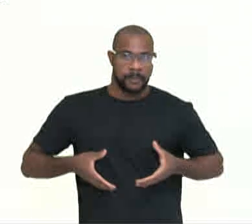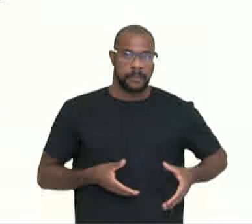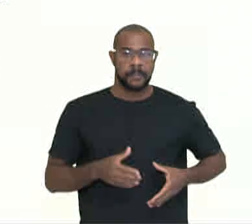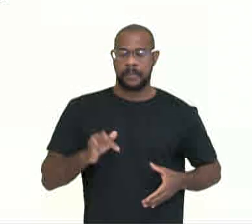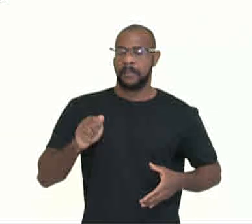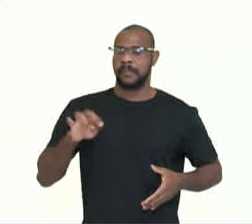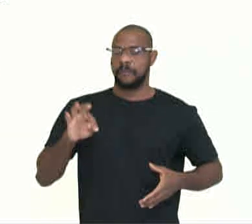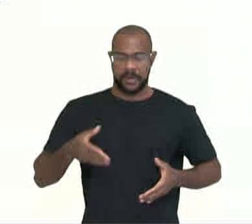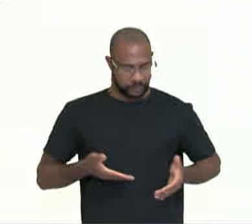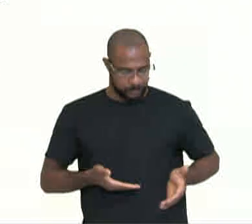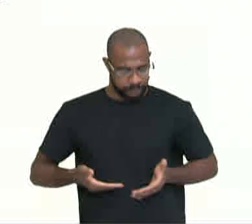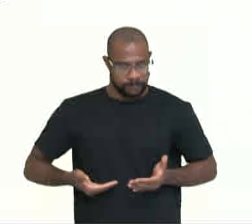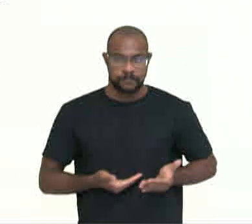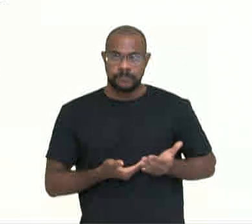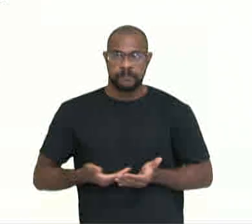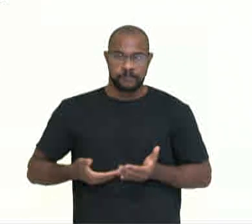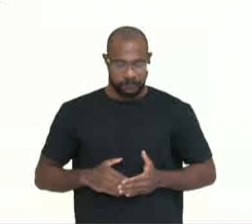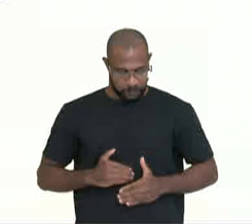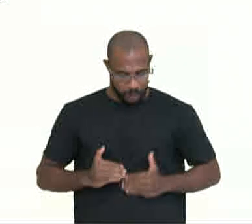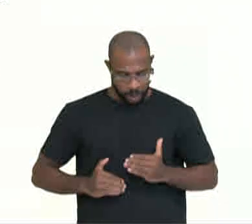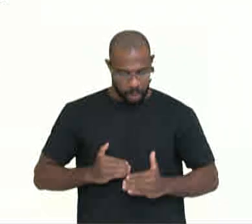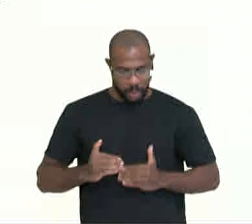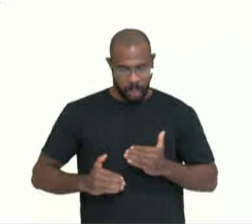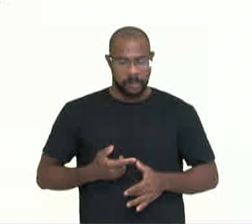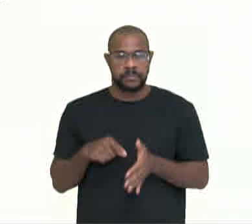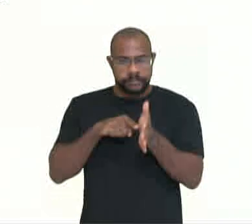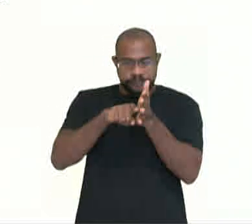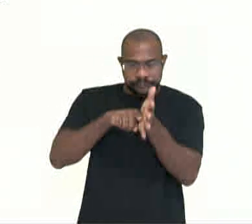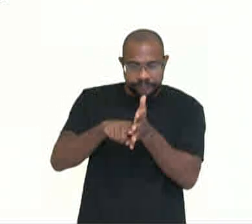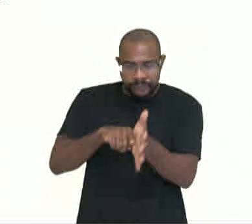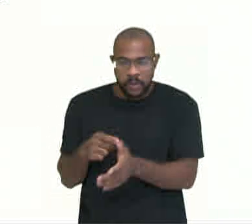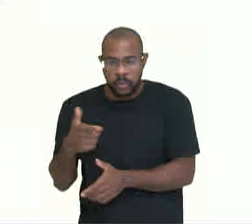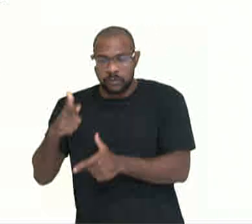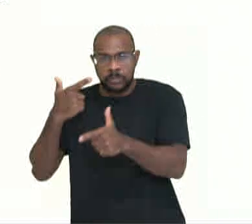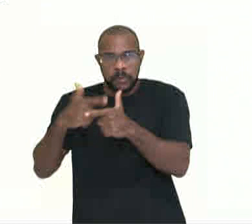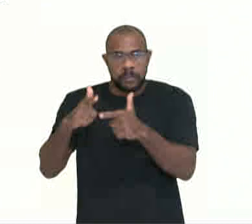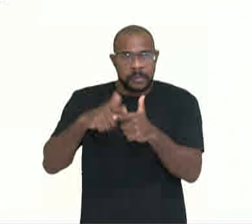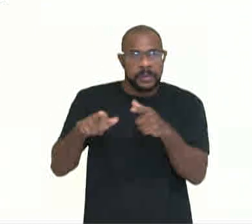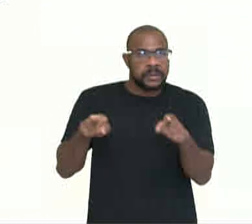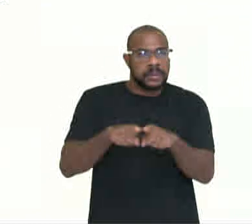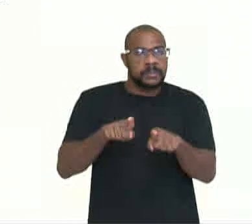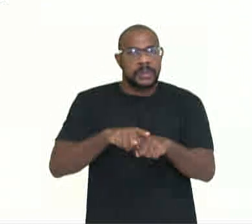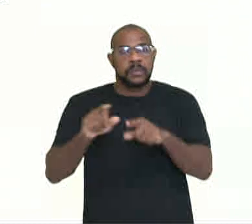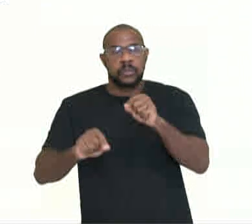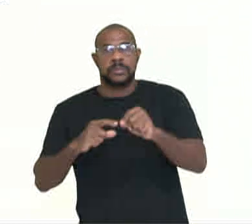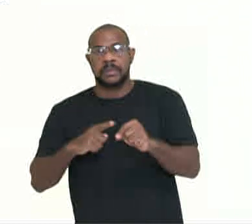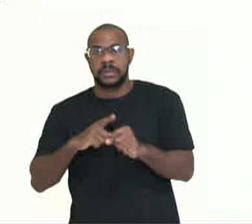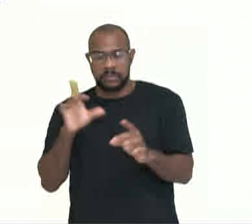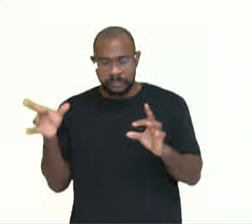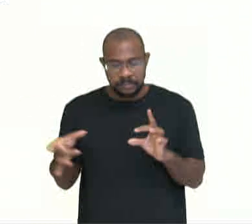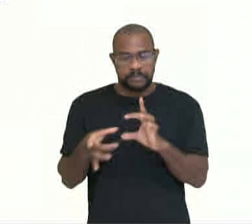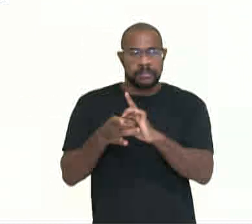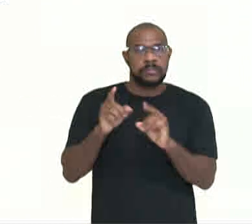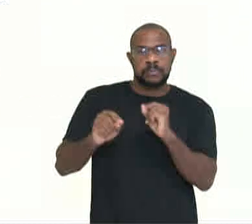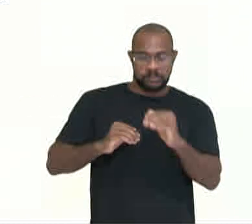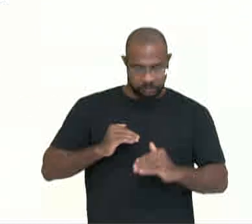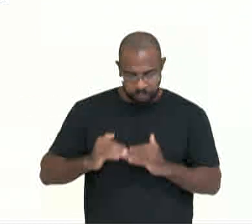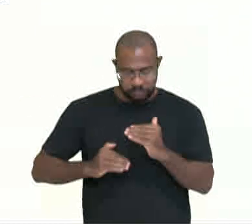casos, o que levou cientistas a desconfiar que outros fatores, além da infecção viral, estariam associados ao